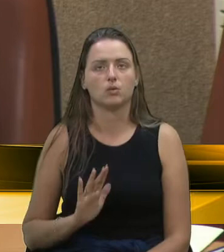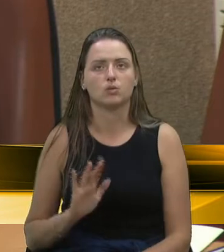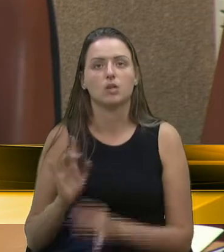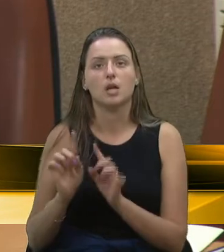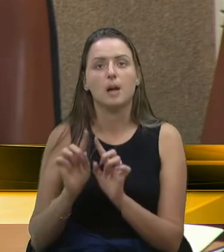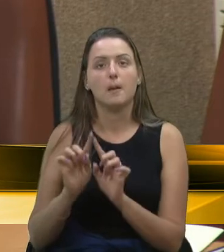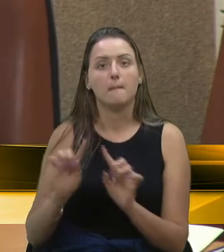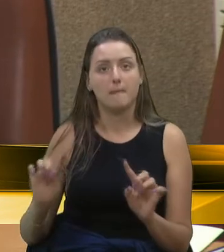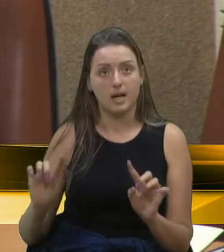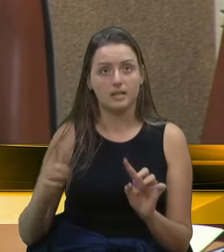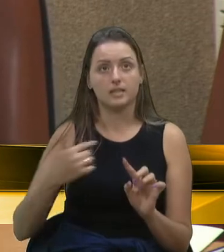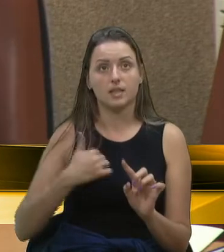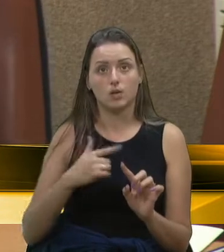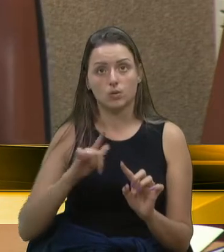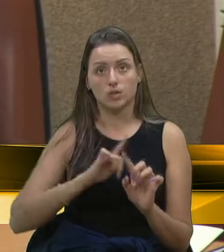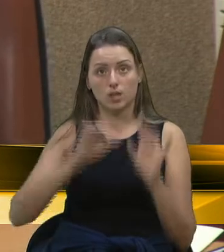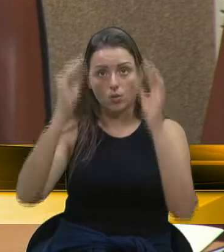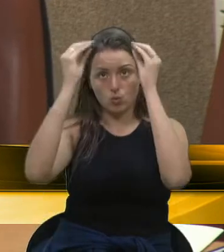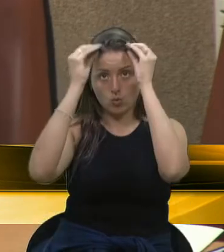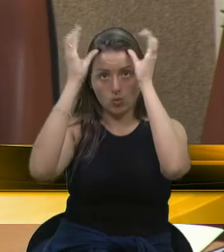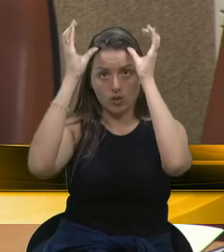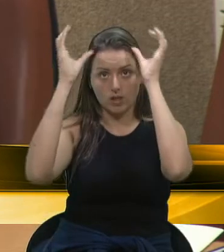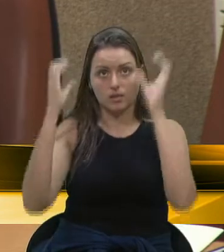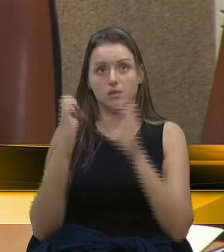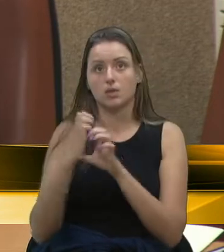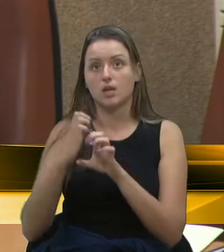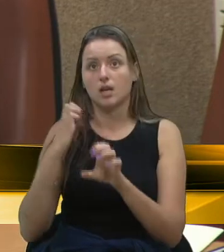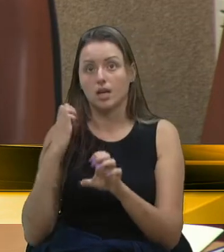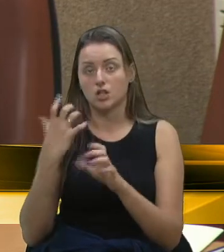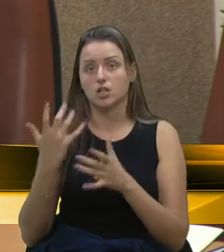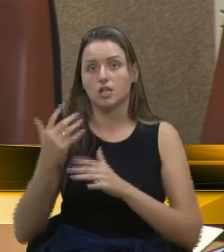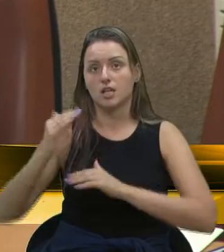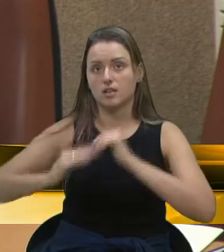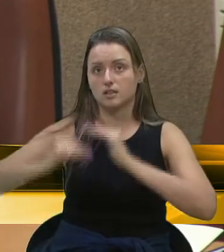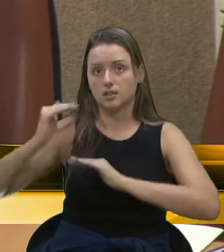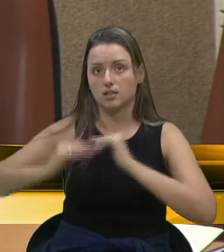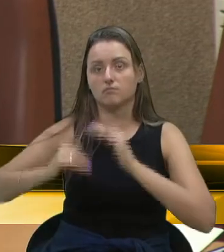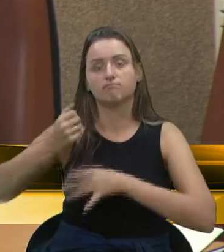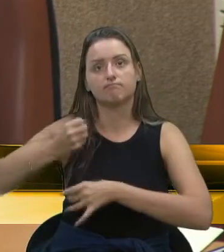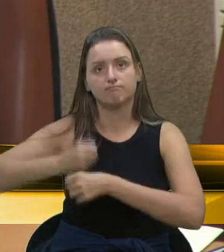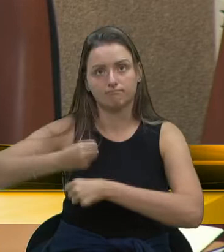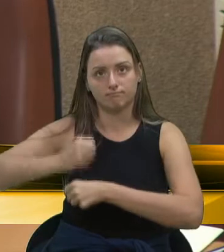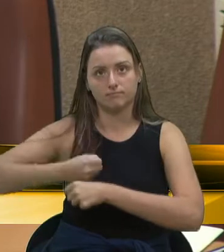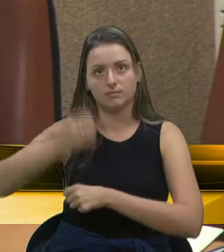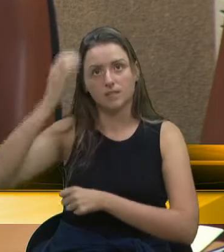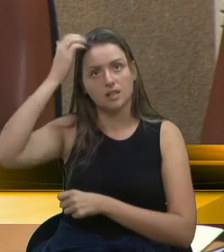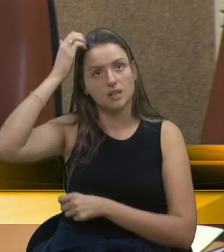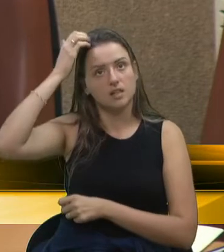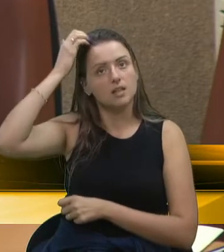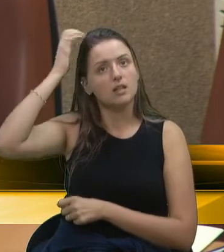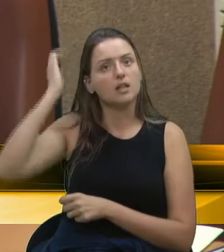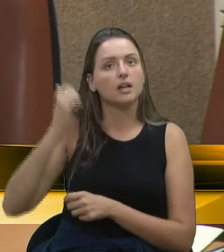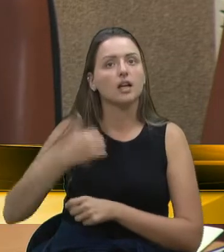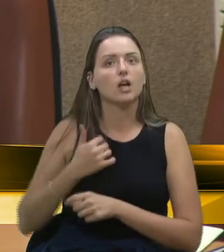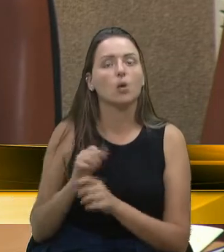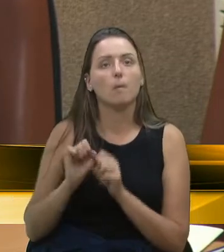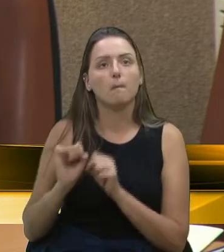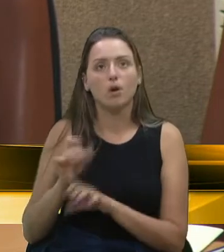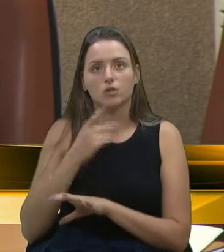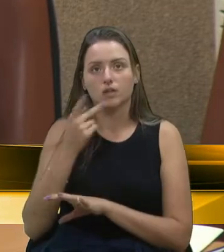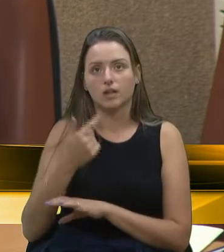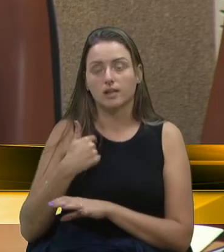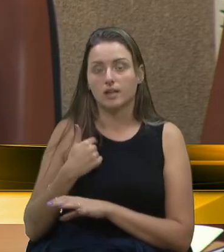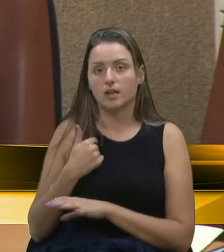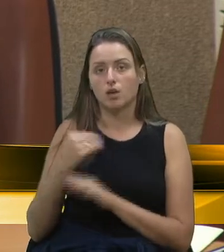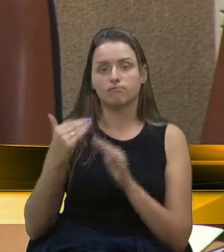mas tenho extremo conhecimento em engenharia de construção. E o que eu poderia dizer que a única parte que eu sou obrigado